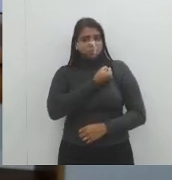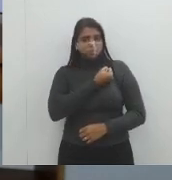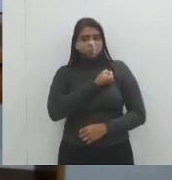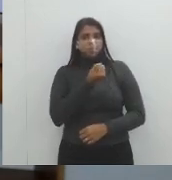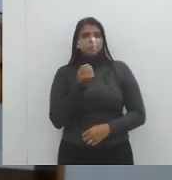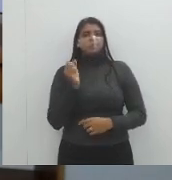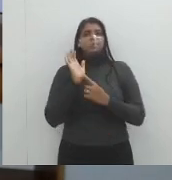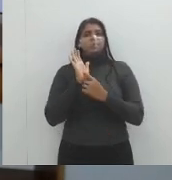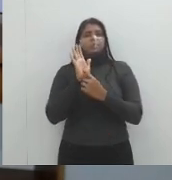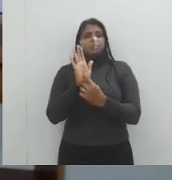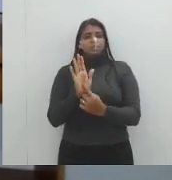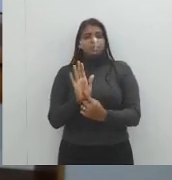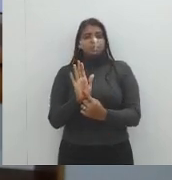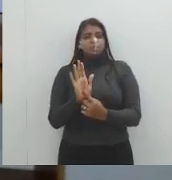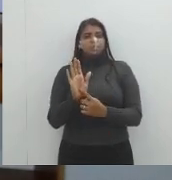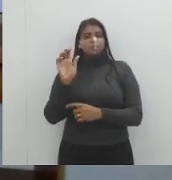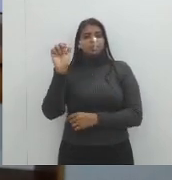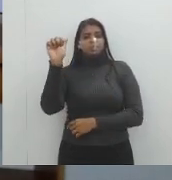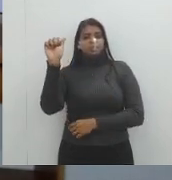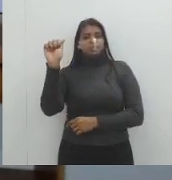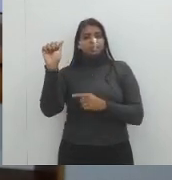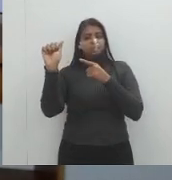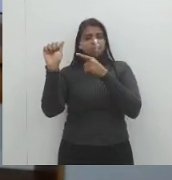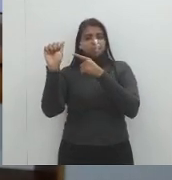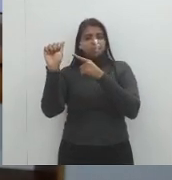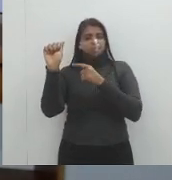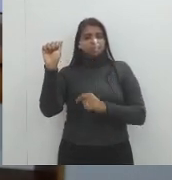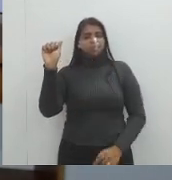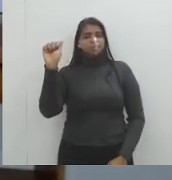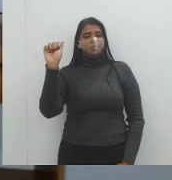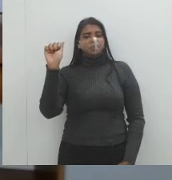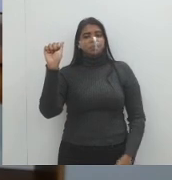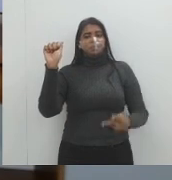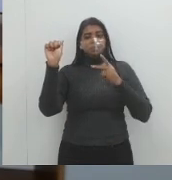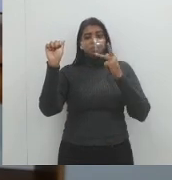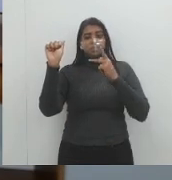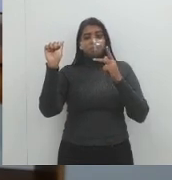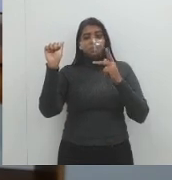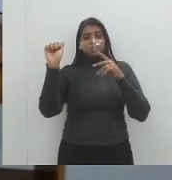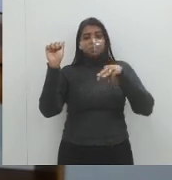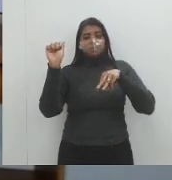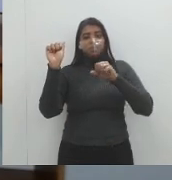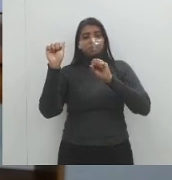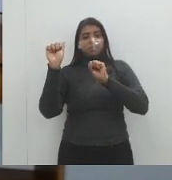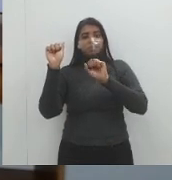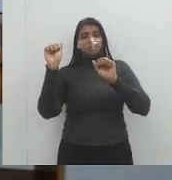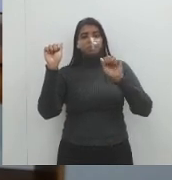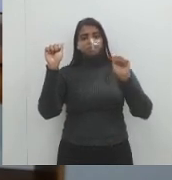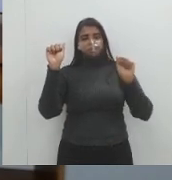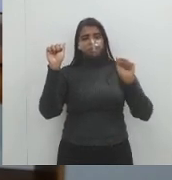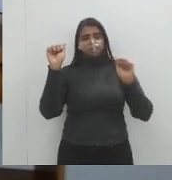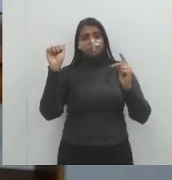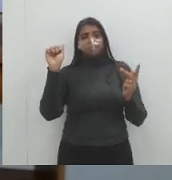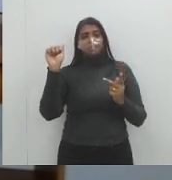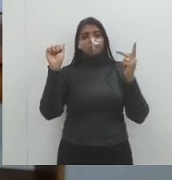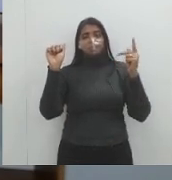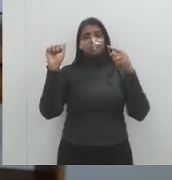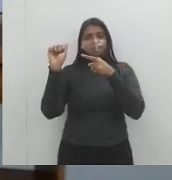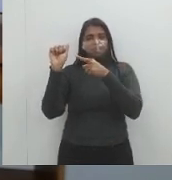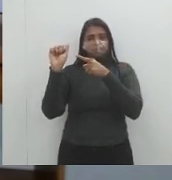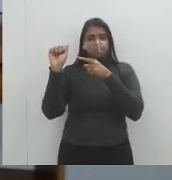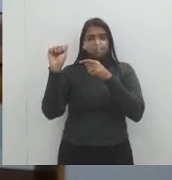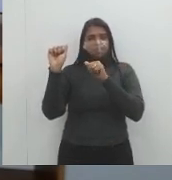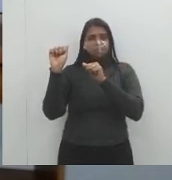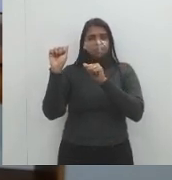que é representado pela letra A, certo? Então, quando eu falo massa, eu quero o valor de A. Qual é a massa